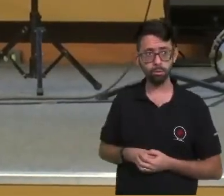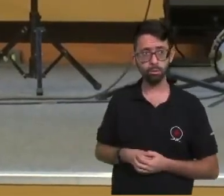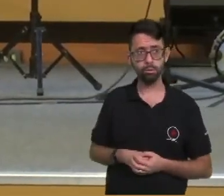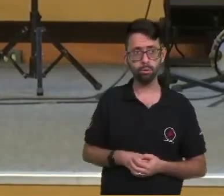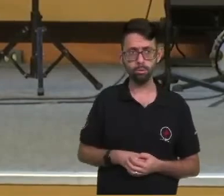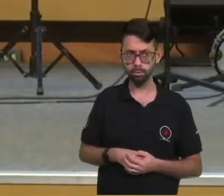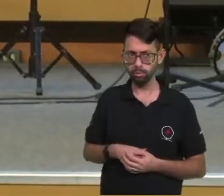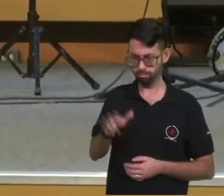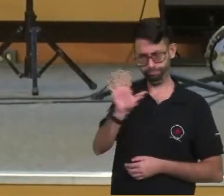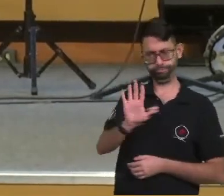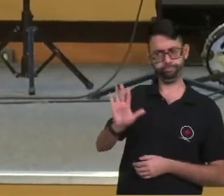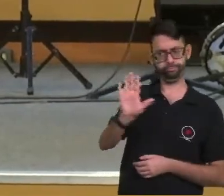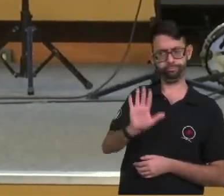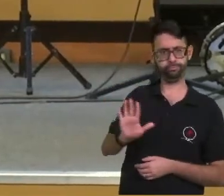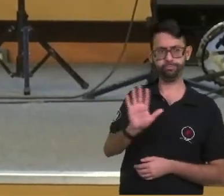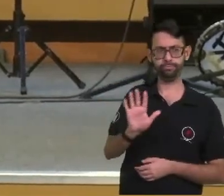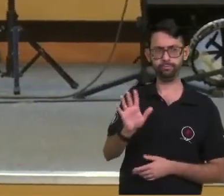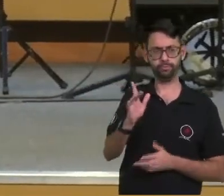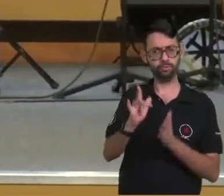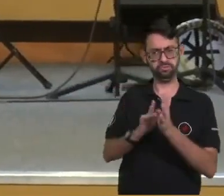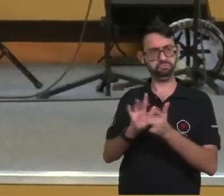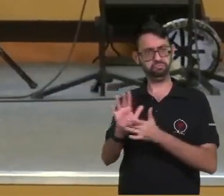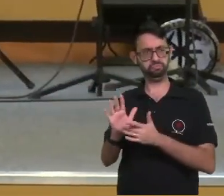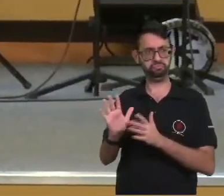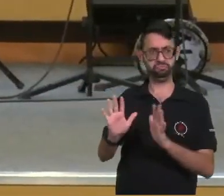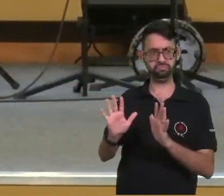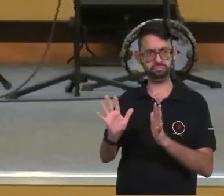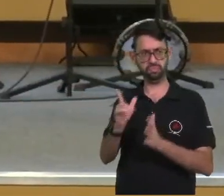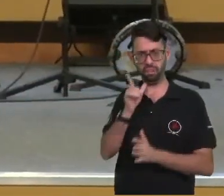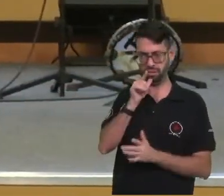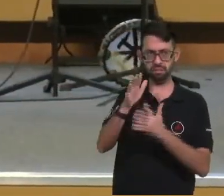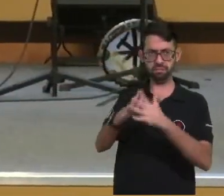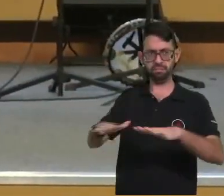Parece, né? Pô, cara, sempre tive vontade de andar em cima d'água.